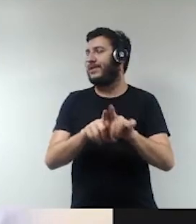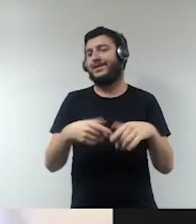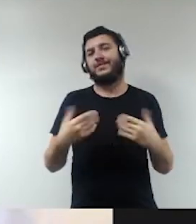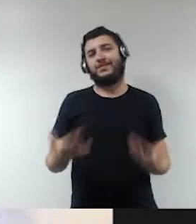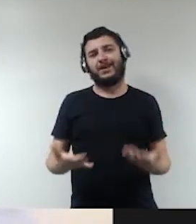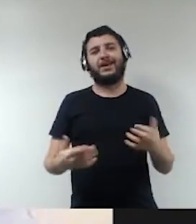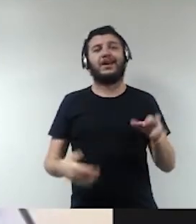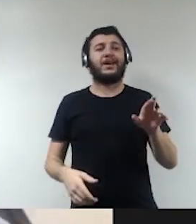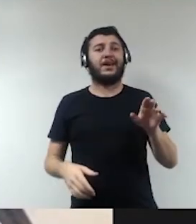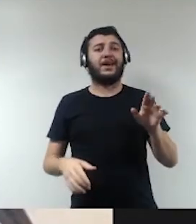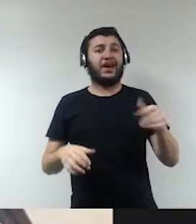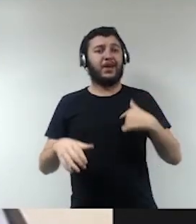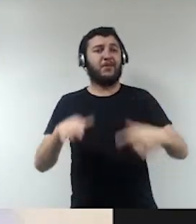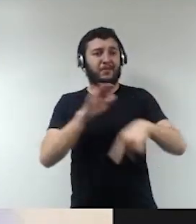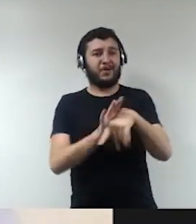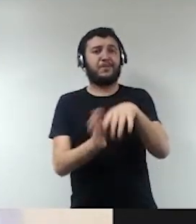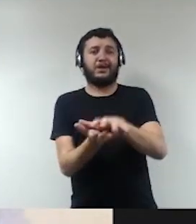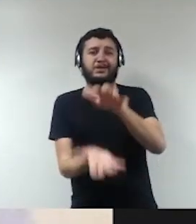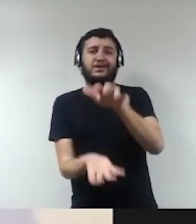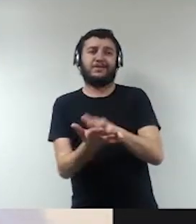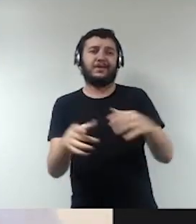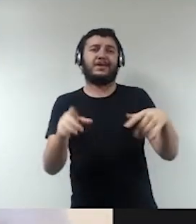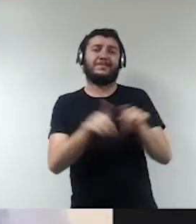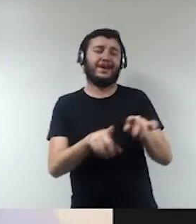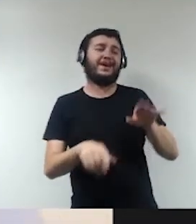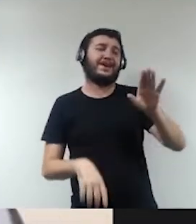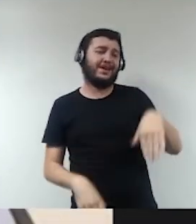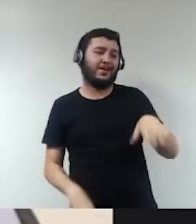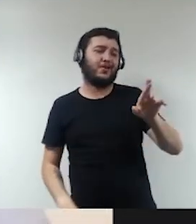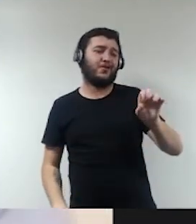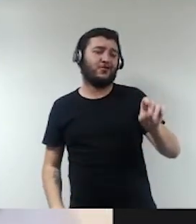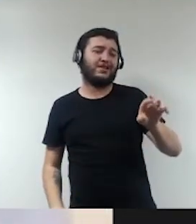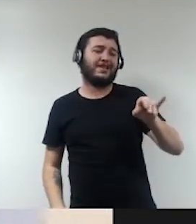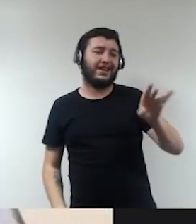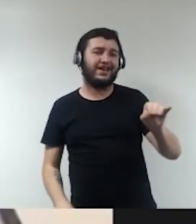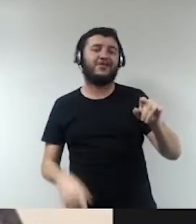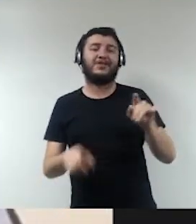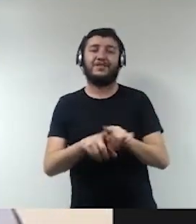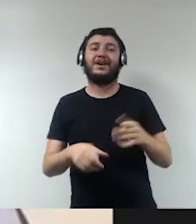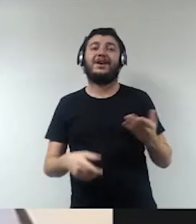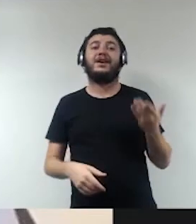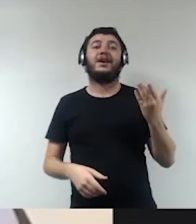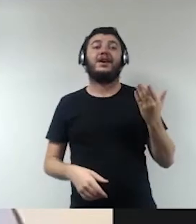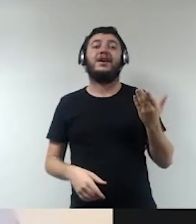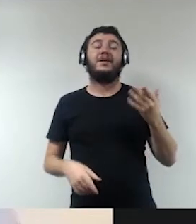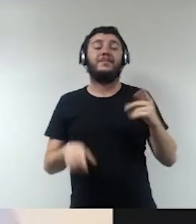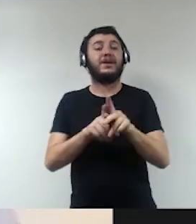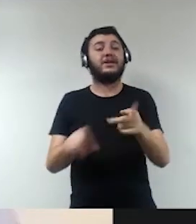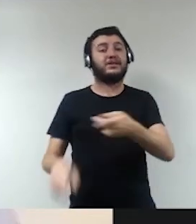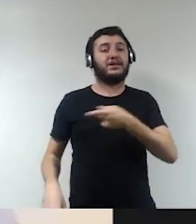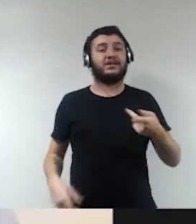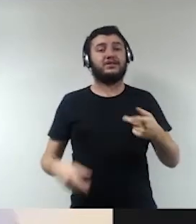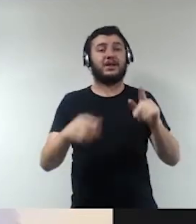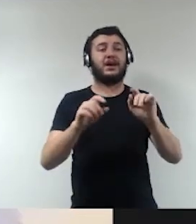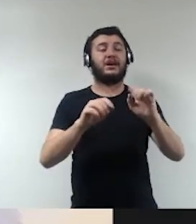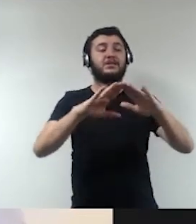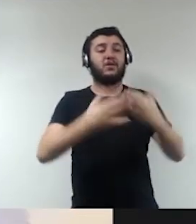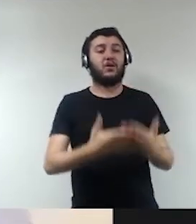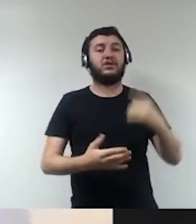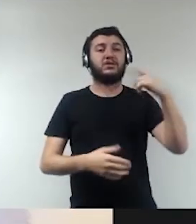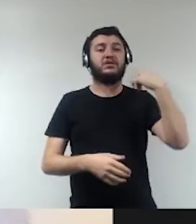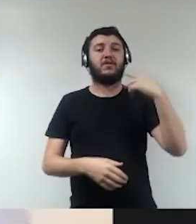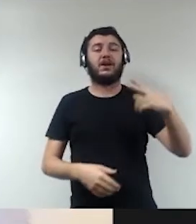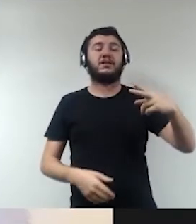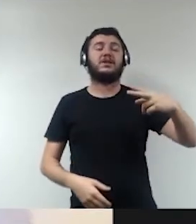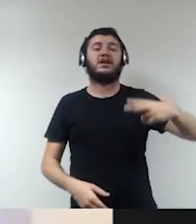conterrâneo, Rodrigo, aí de Recife, que é o presidente da Escola Nacional da Advocacia ENA, e agradeço